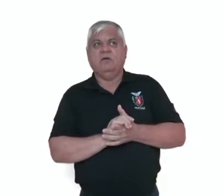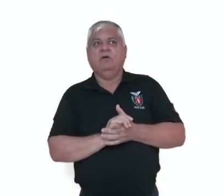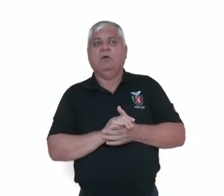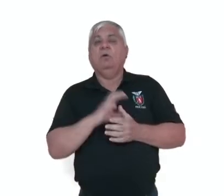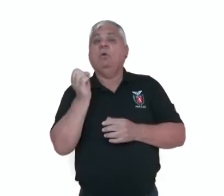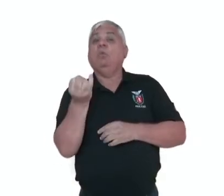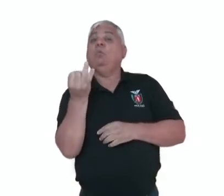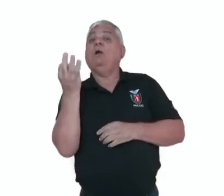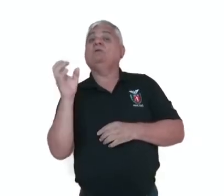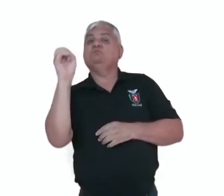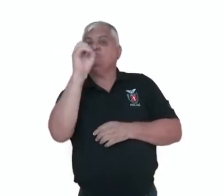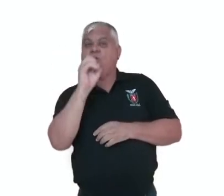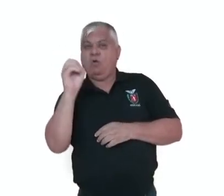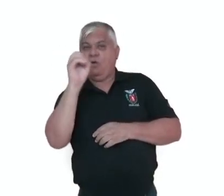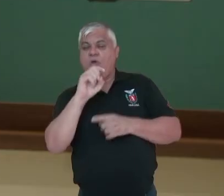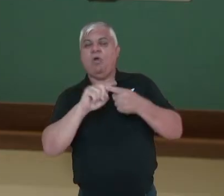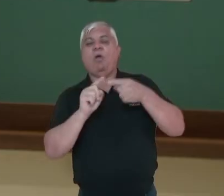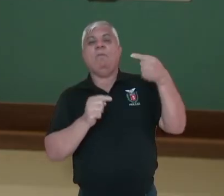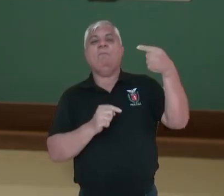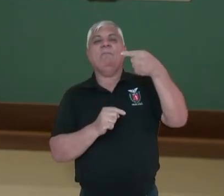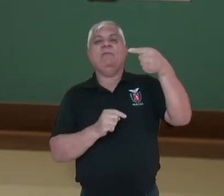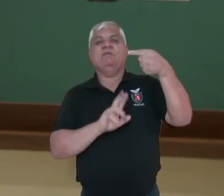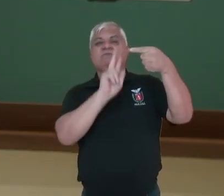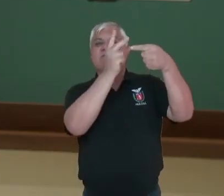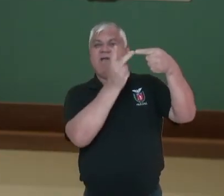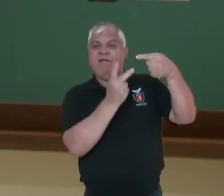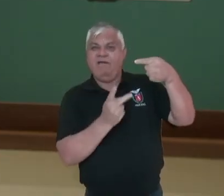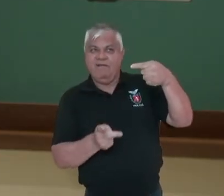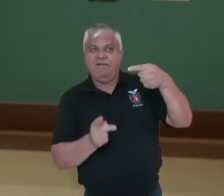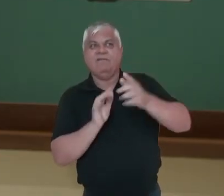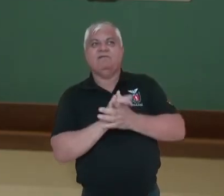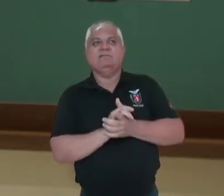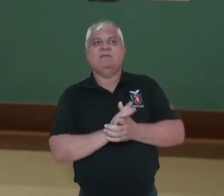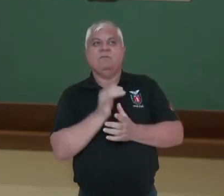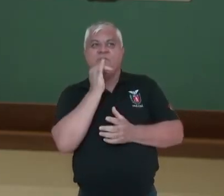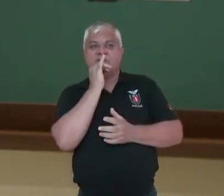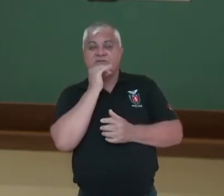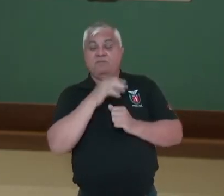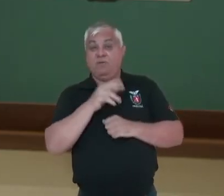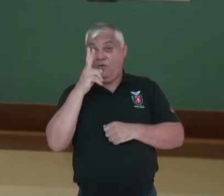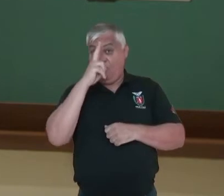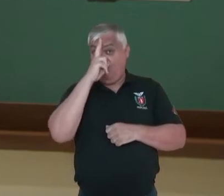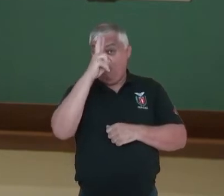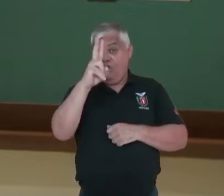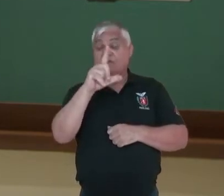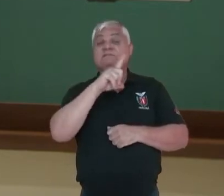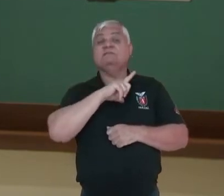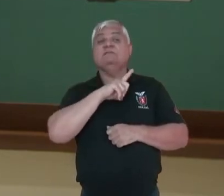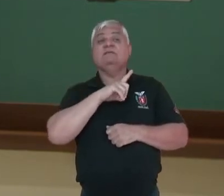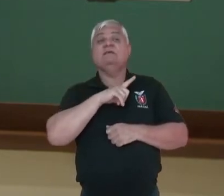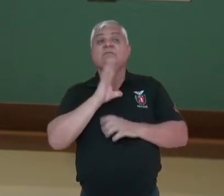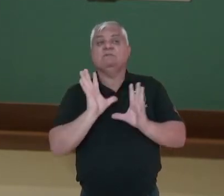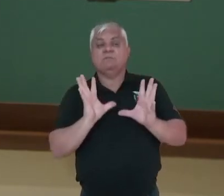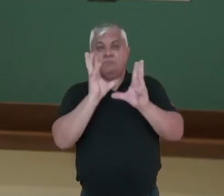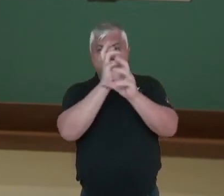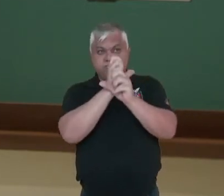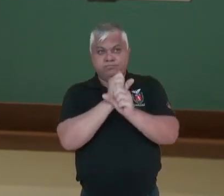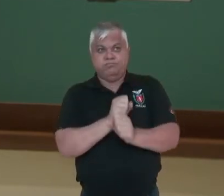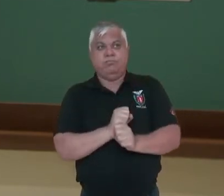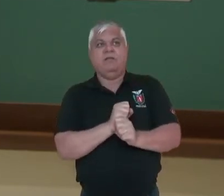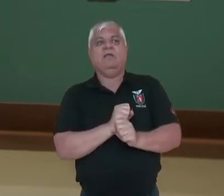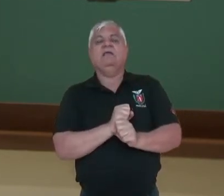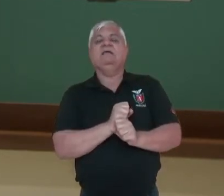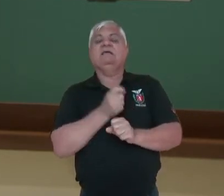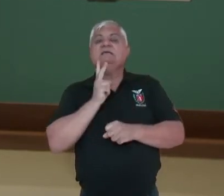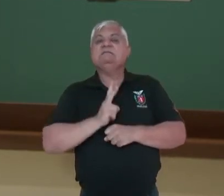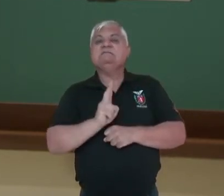de oxigênios menos número de hidrogênios ionizados. Então, os ácidos fortes é quando o resultado dessa continha, né,